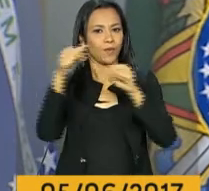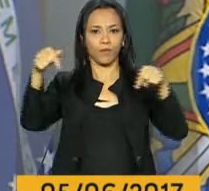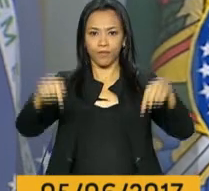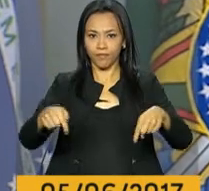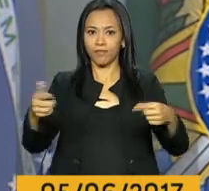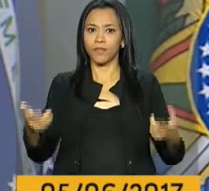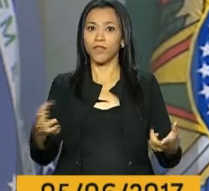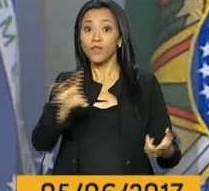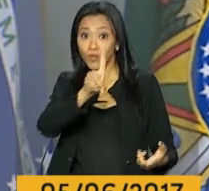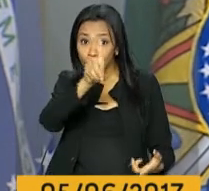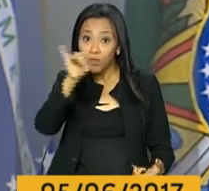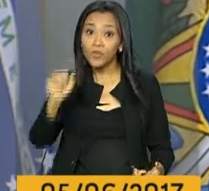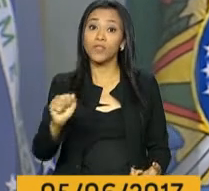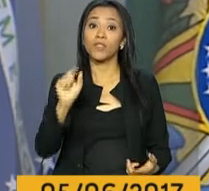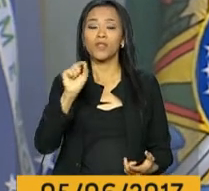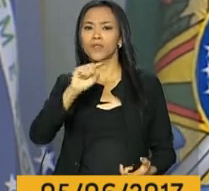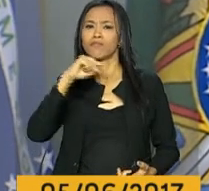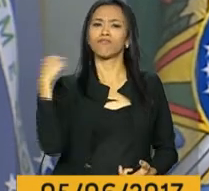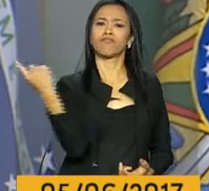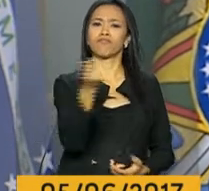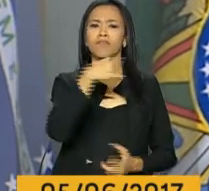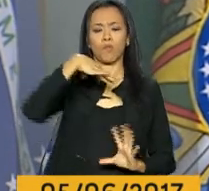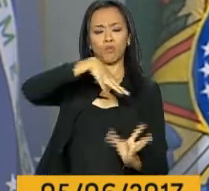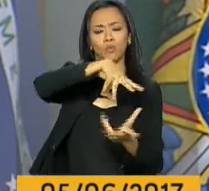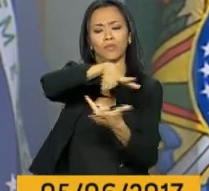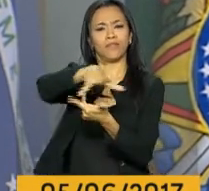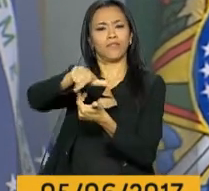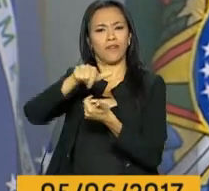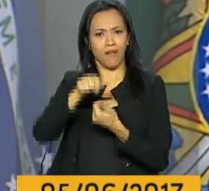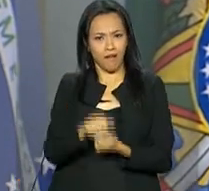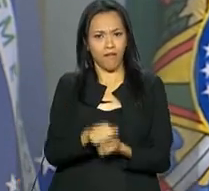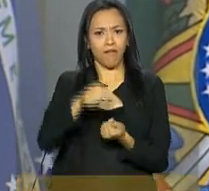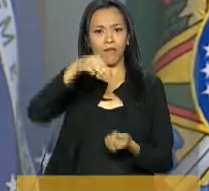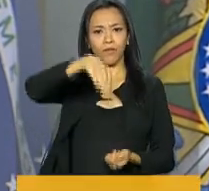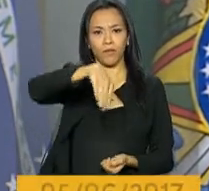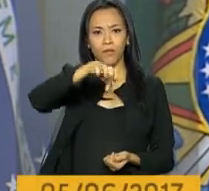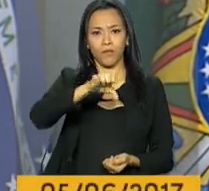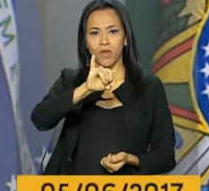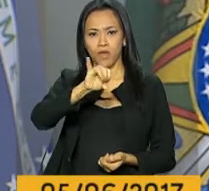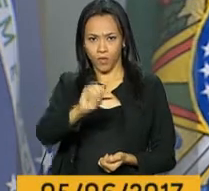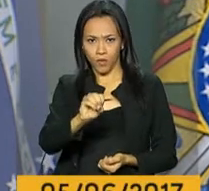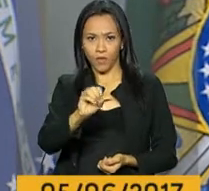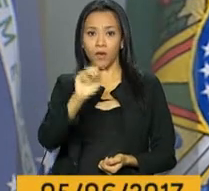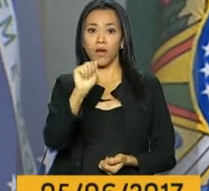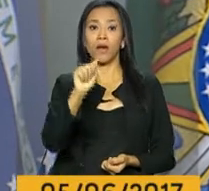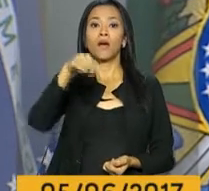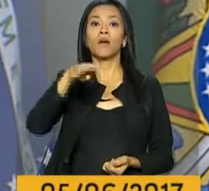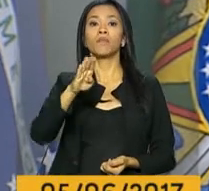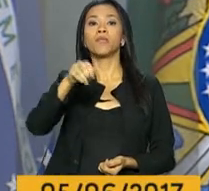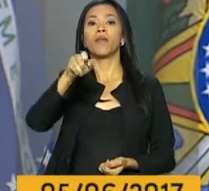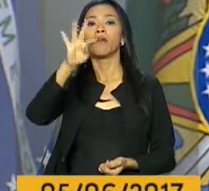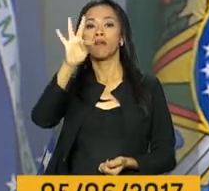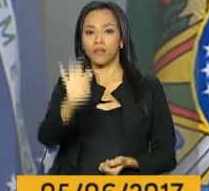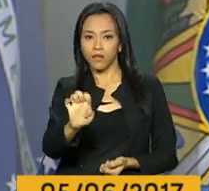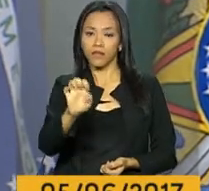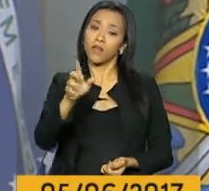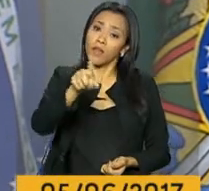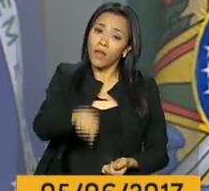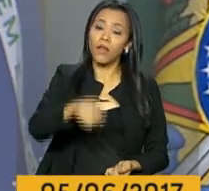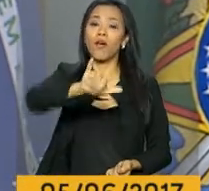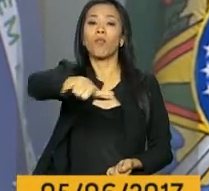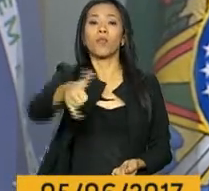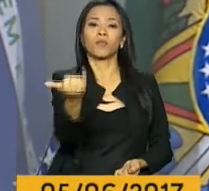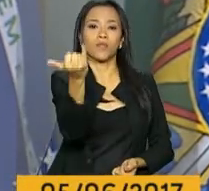do dia mundial do meio ambiente uma oportunidade para